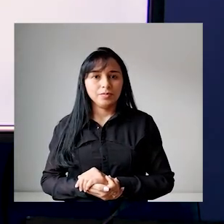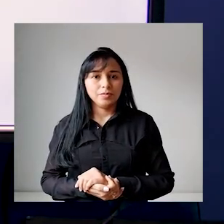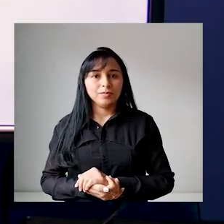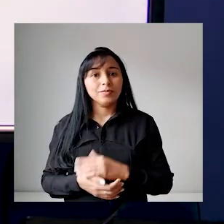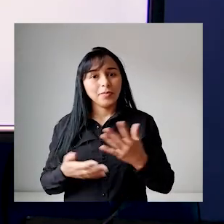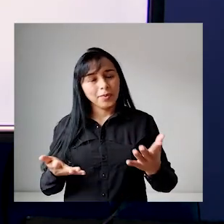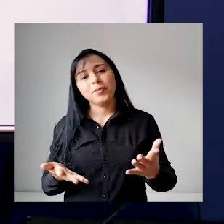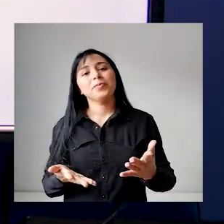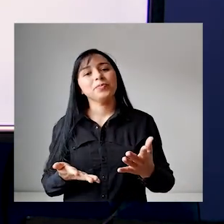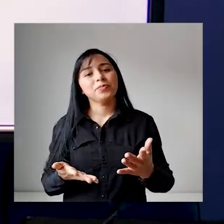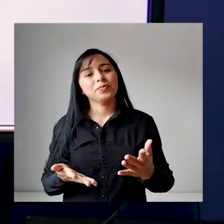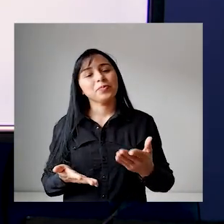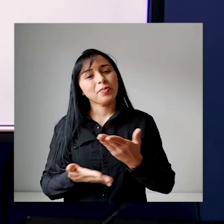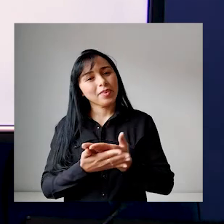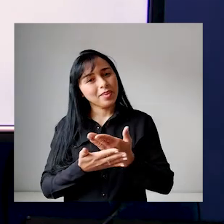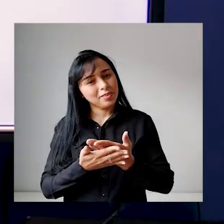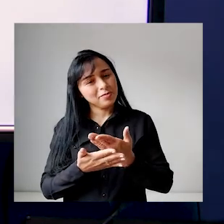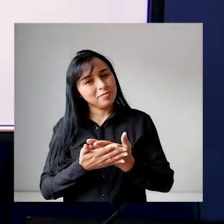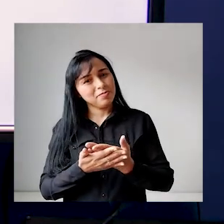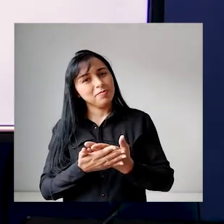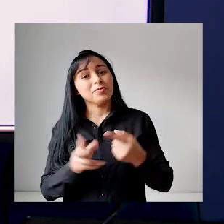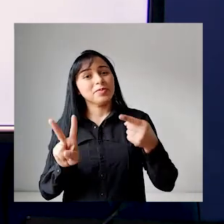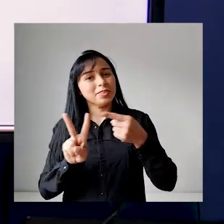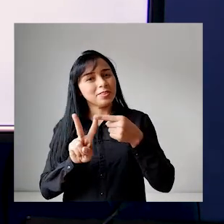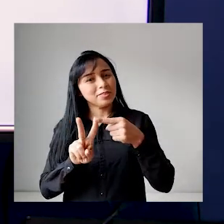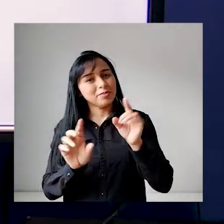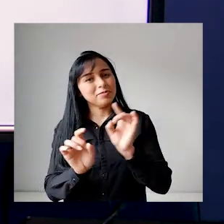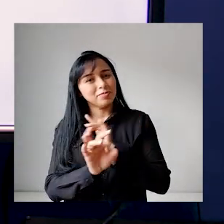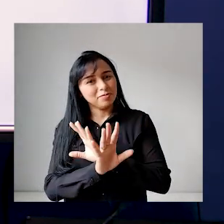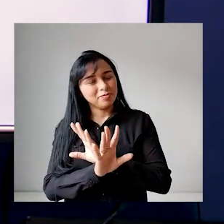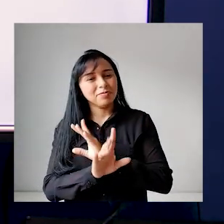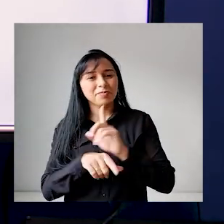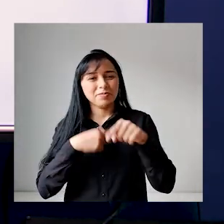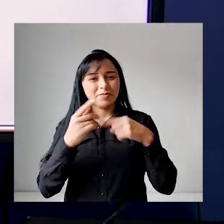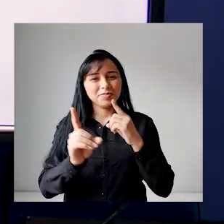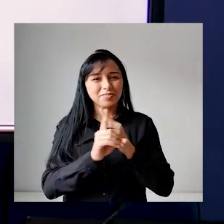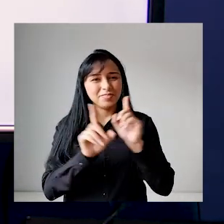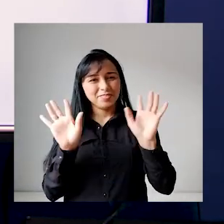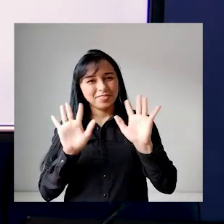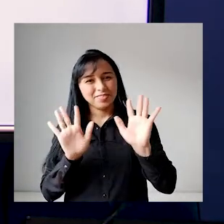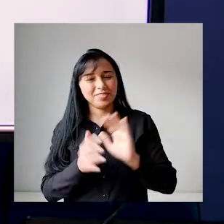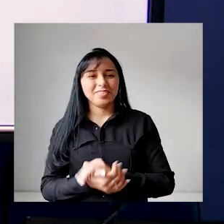Então, pessoal, a nossa aula de radicais vai ficando por aqui. Até a próxima!